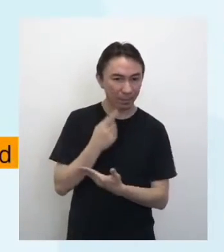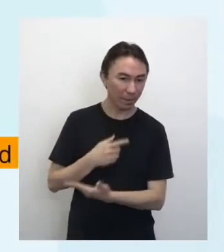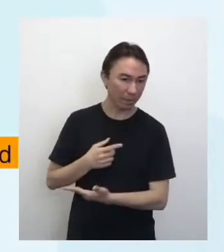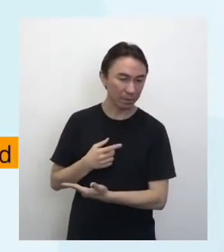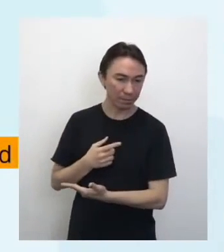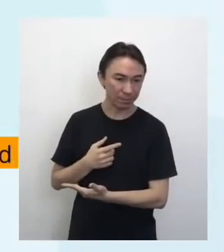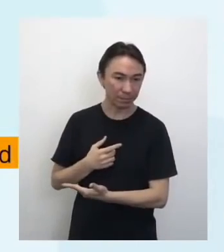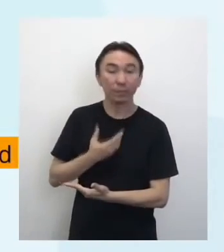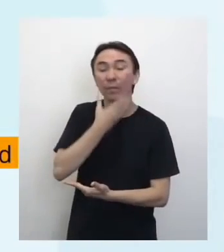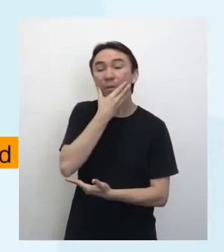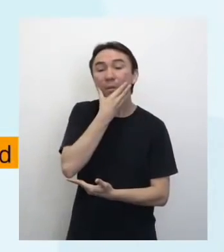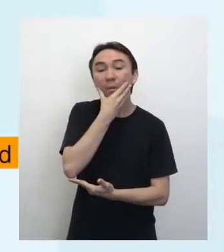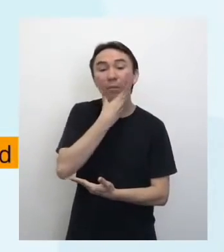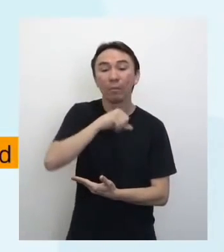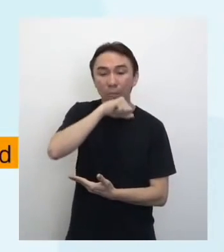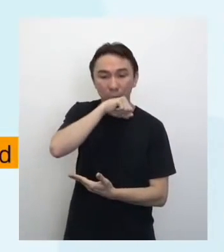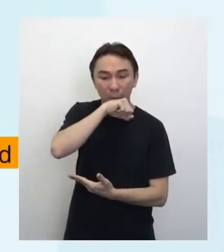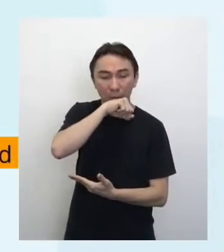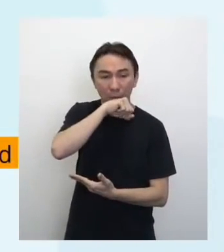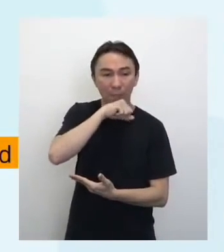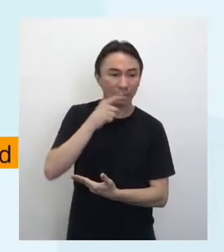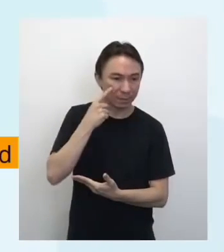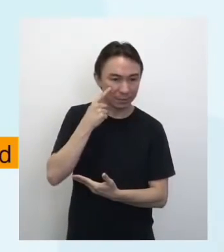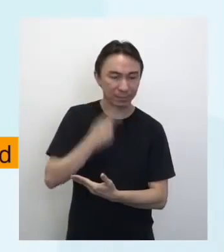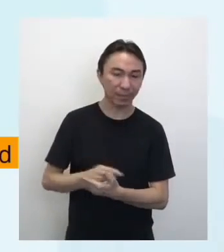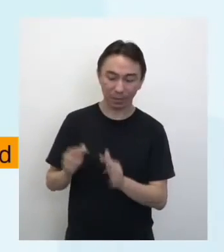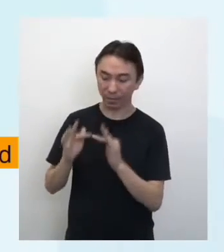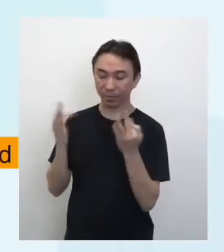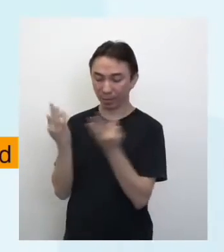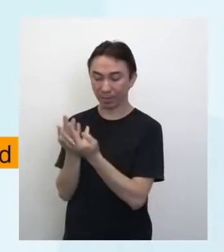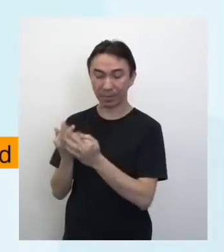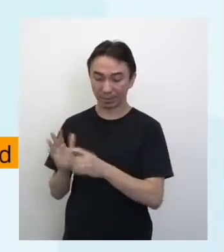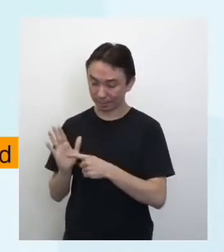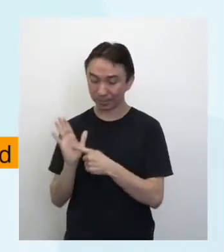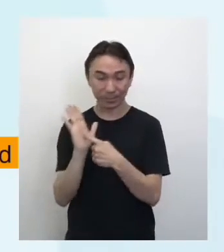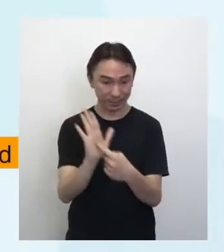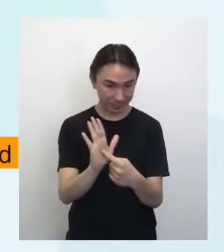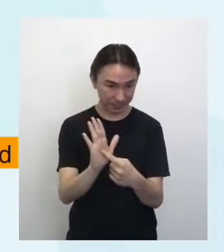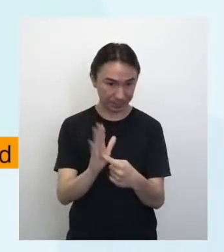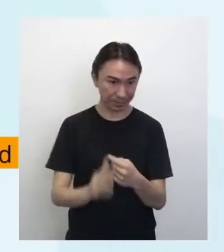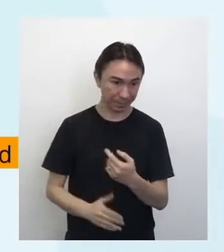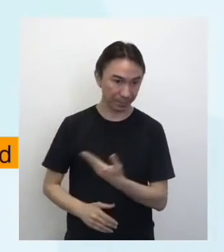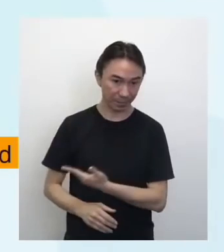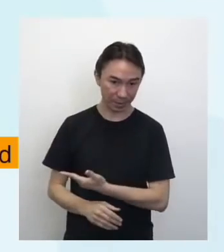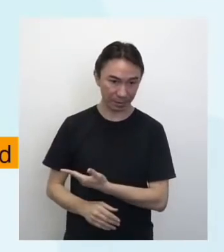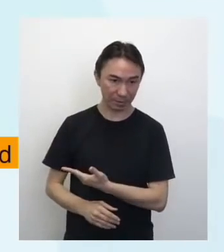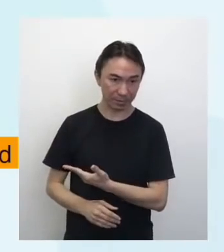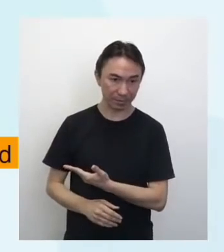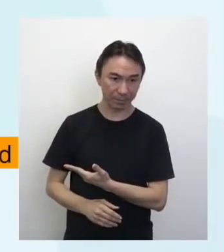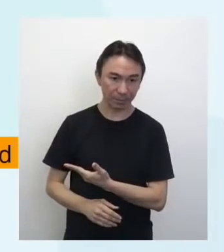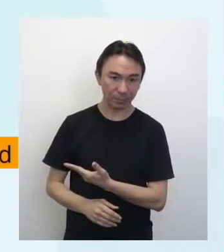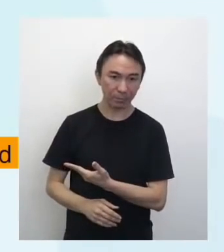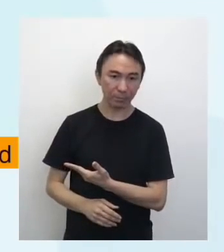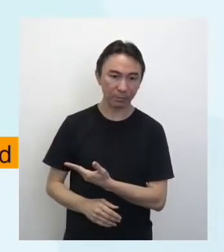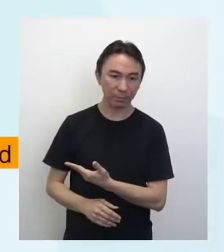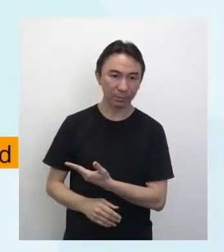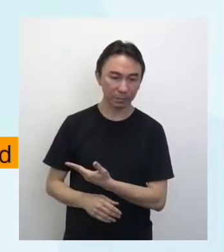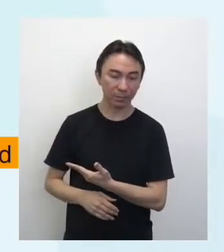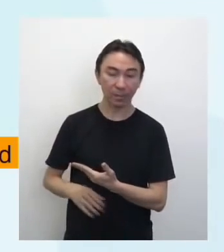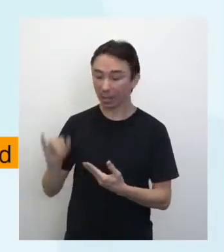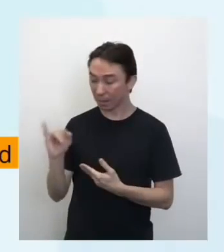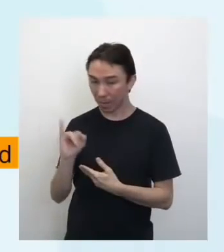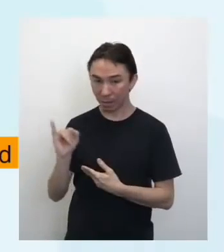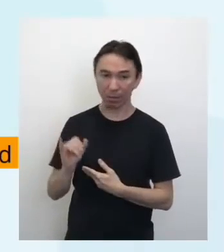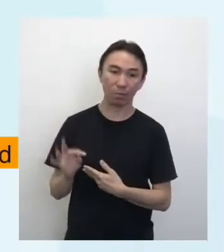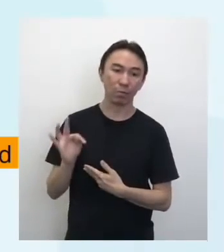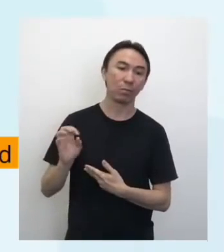né a escutar apresentando a família dele fala over rir my brother to me He is